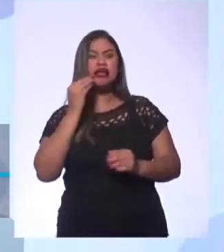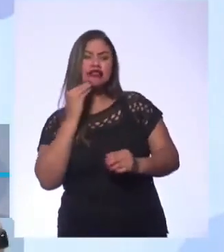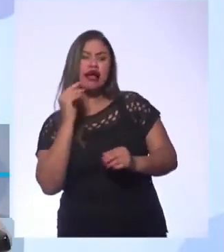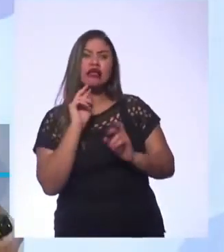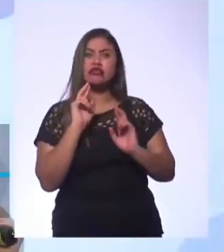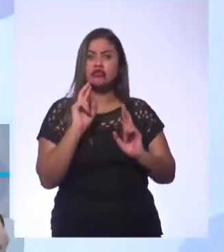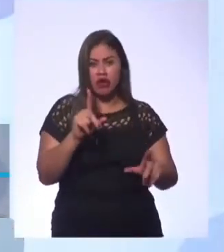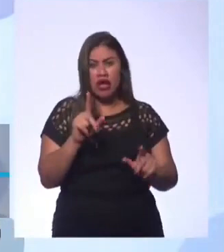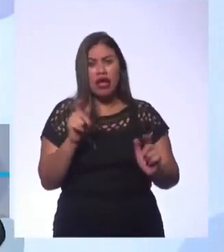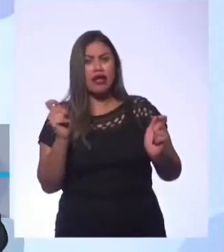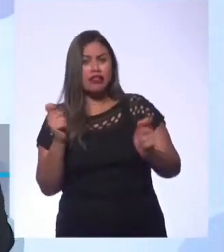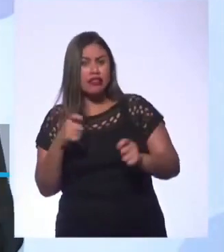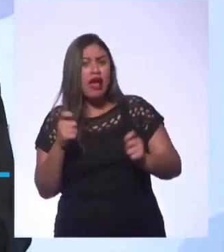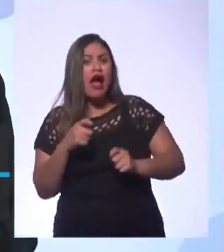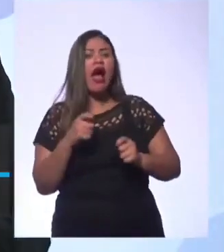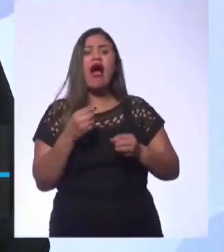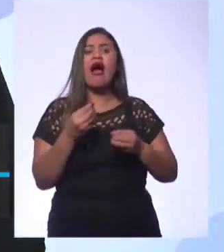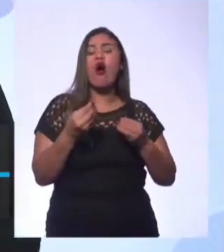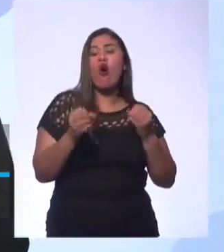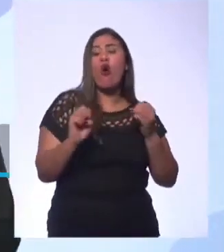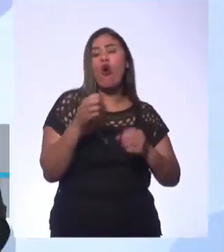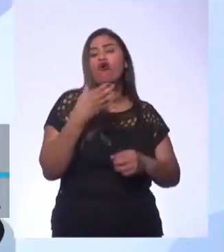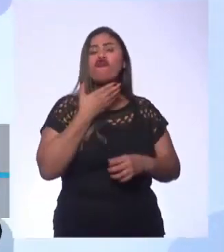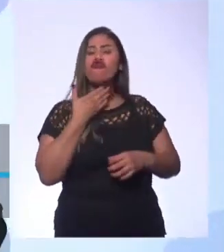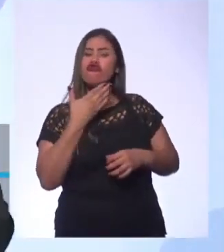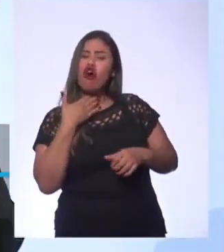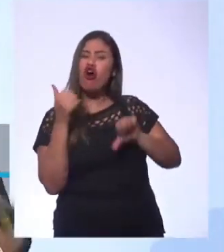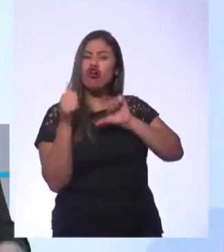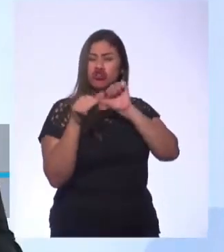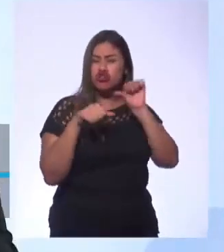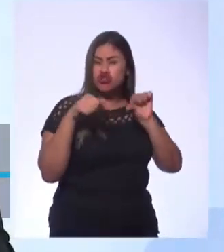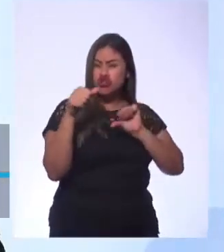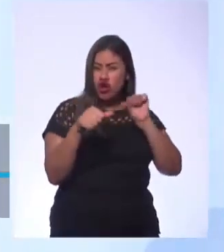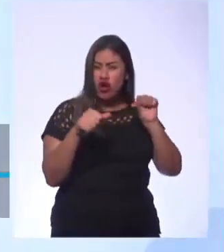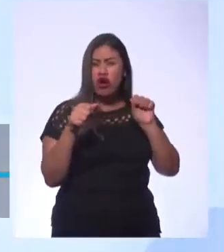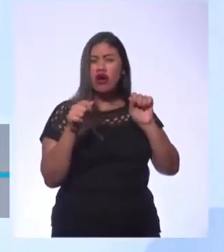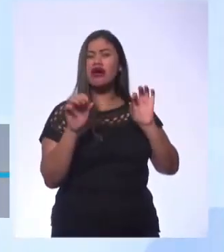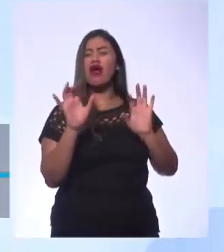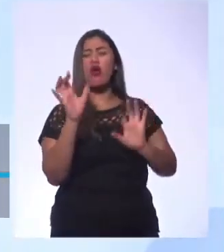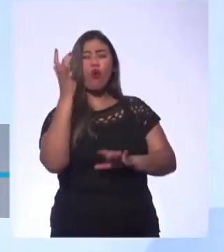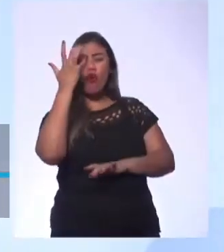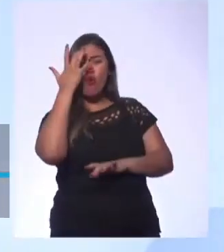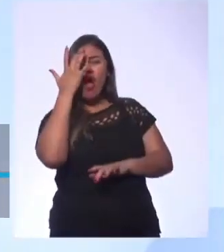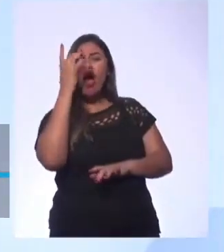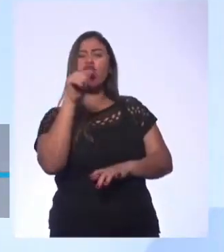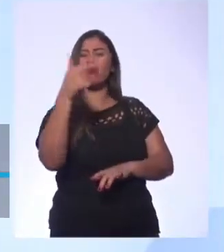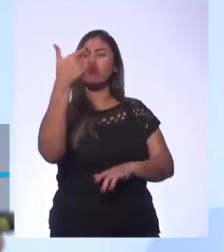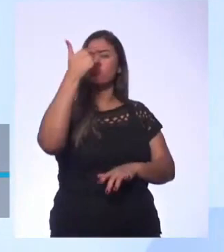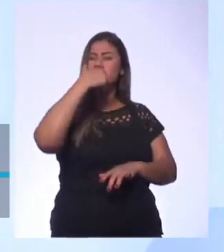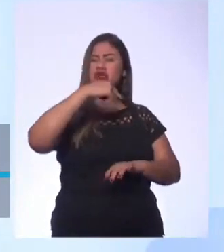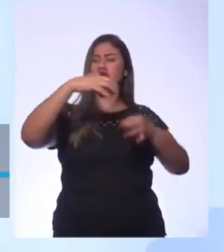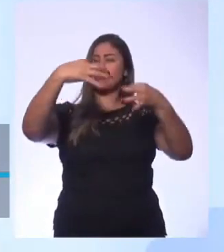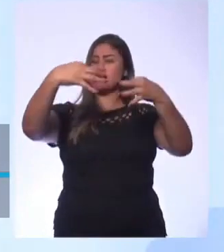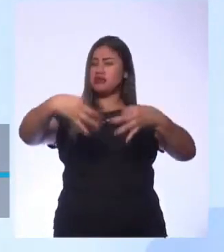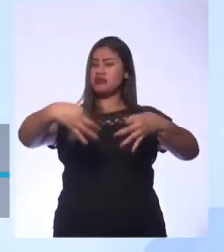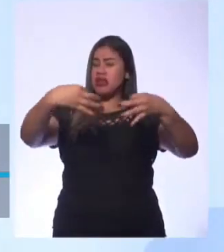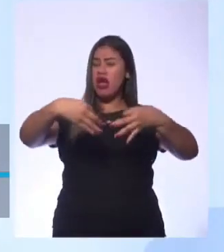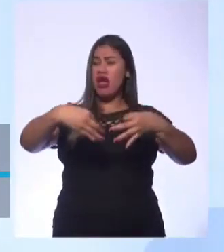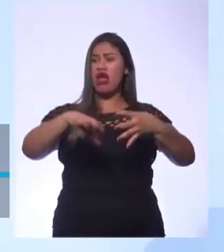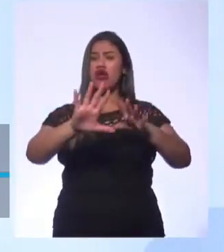dessa forma, ou se você mudar a sua entonação nesta fala assim, eu acredito que você vai conseguir, com mais